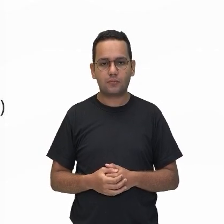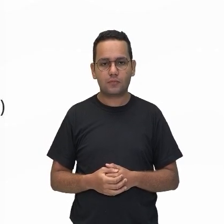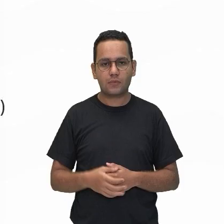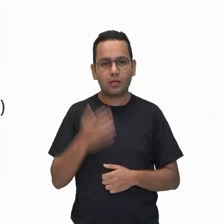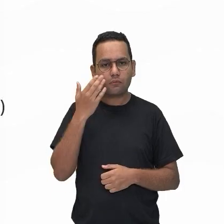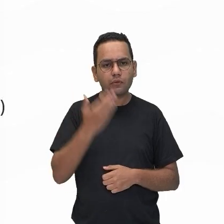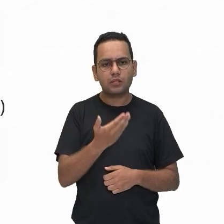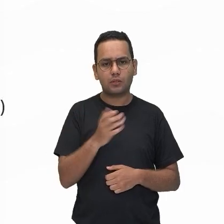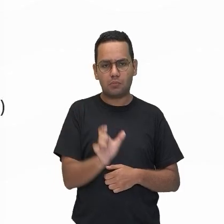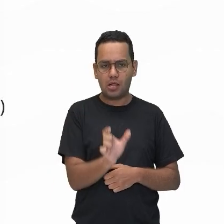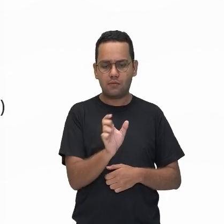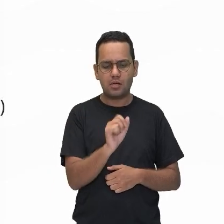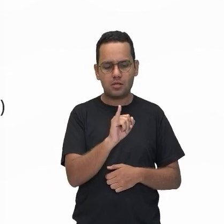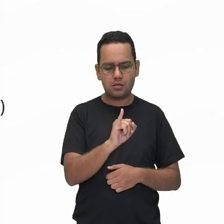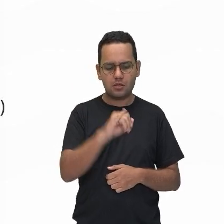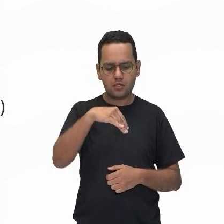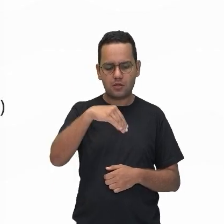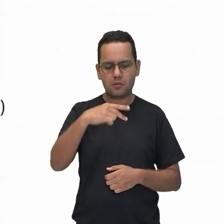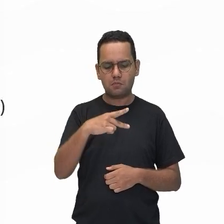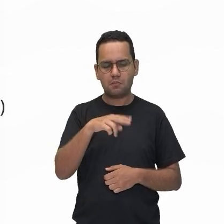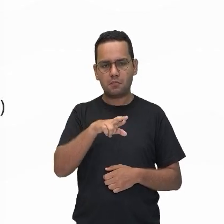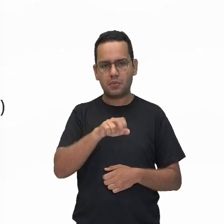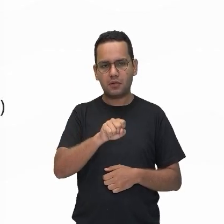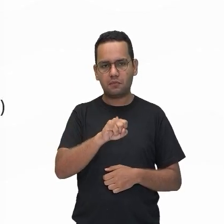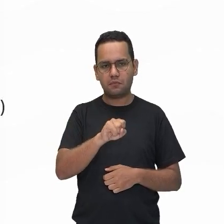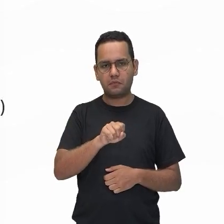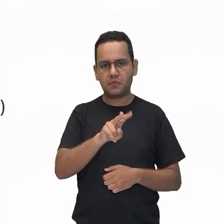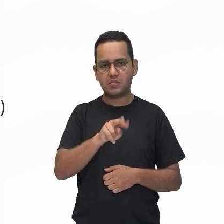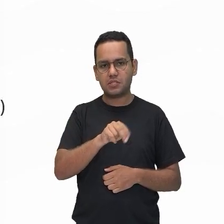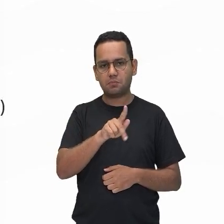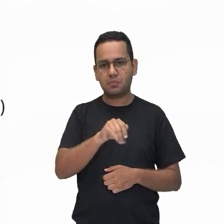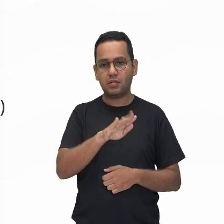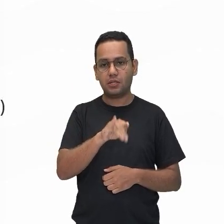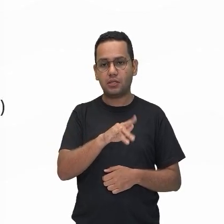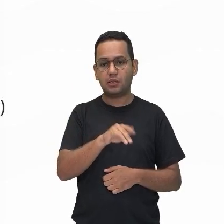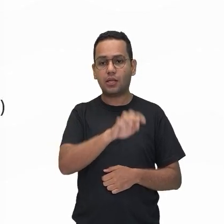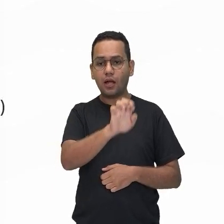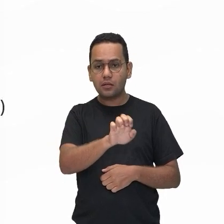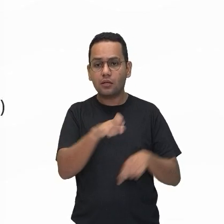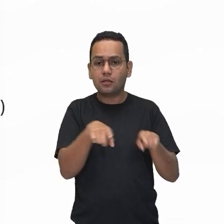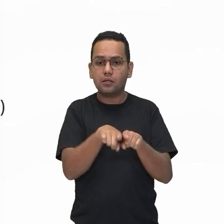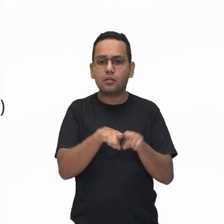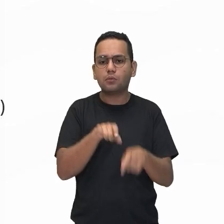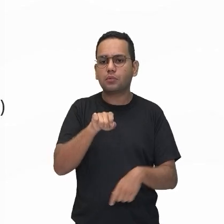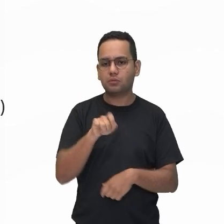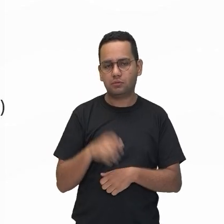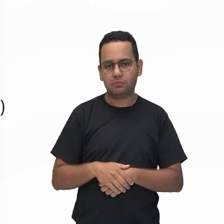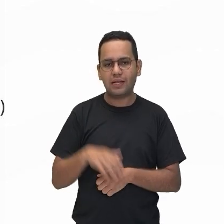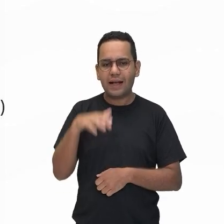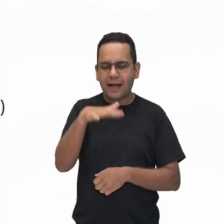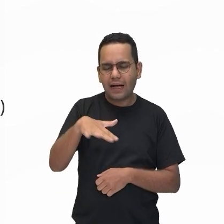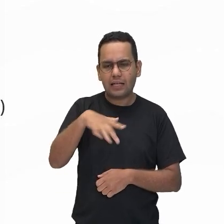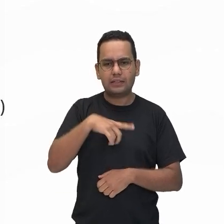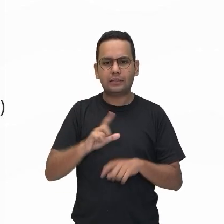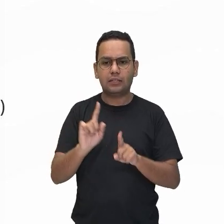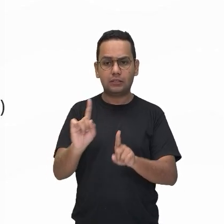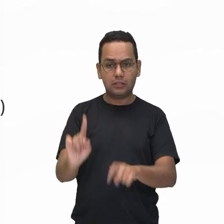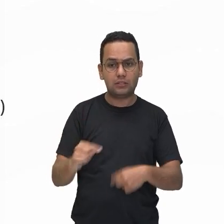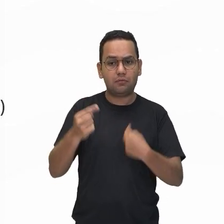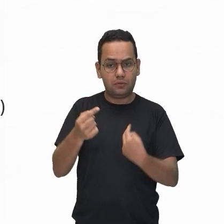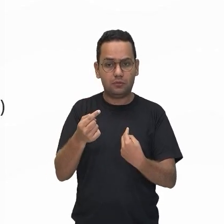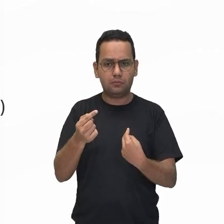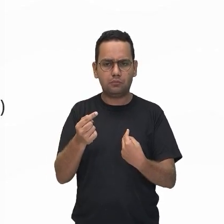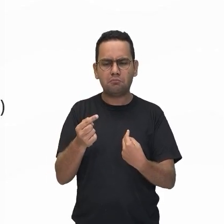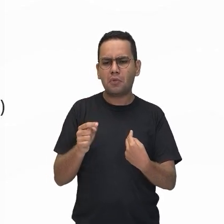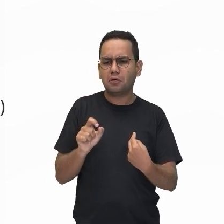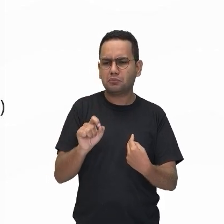palavrinha imprevisibilidade e ambiente desafiador, que são justamente características